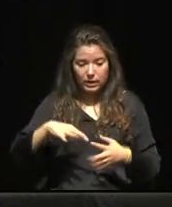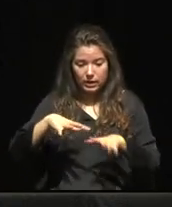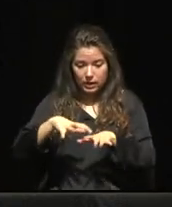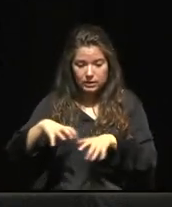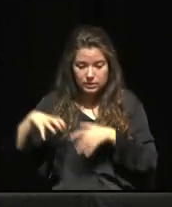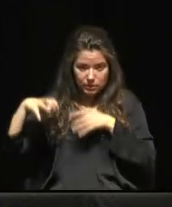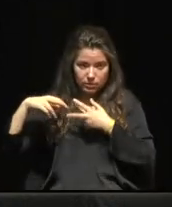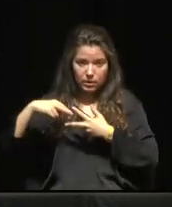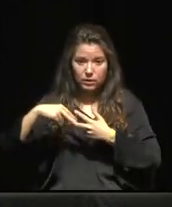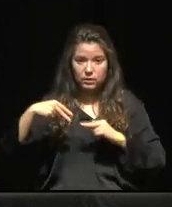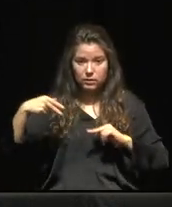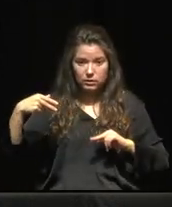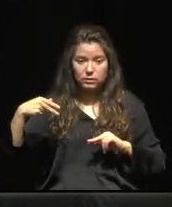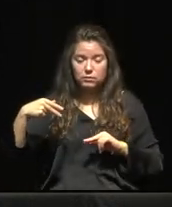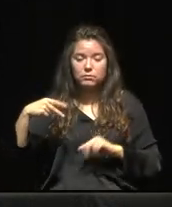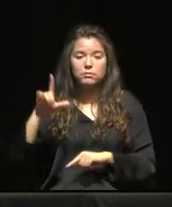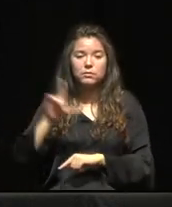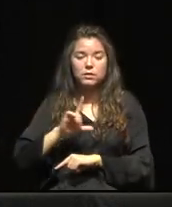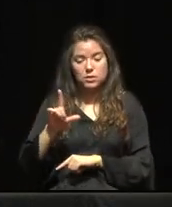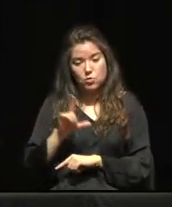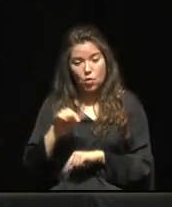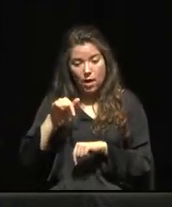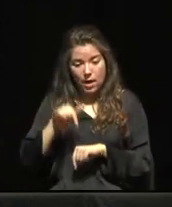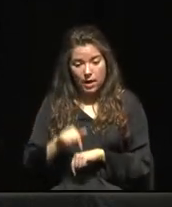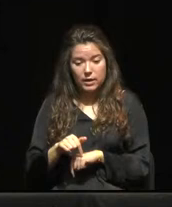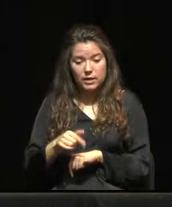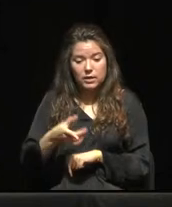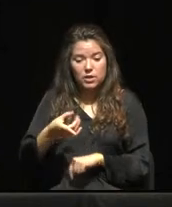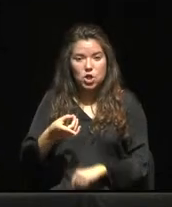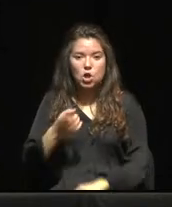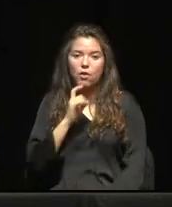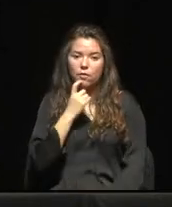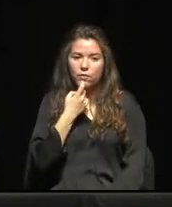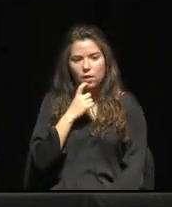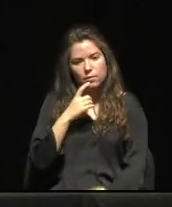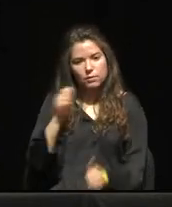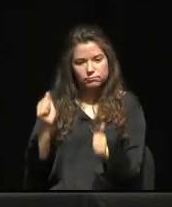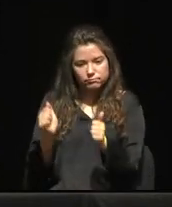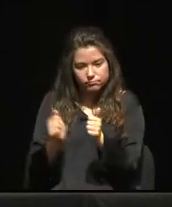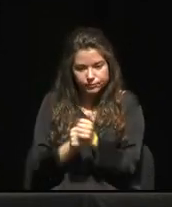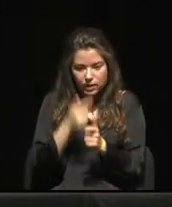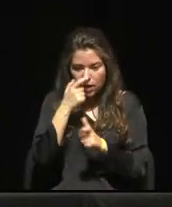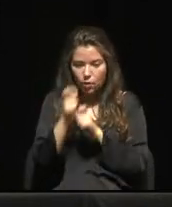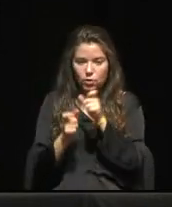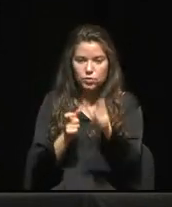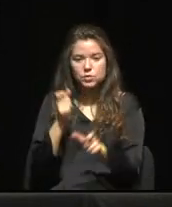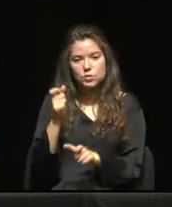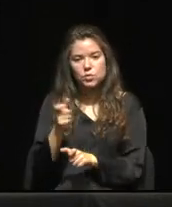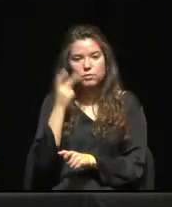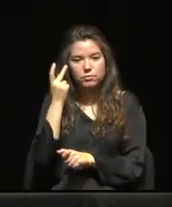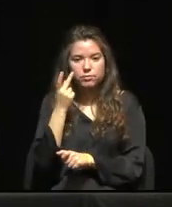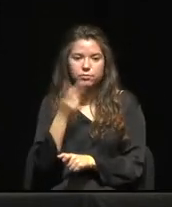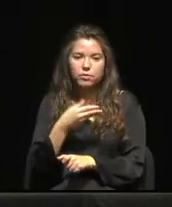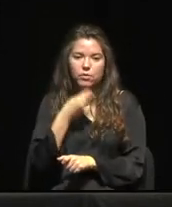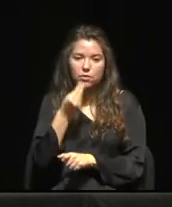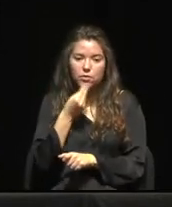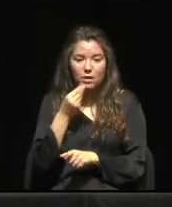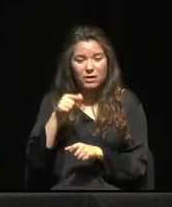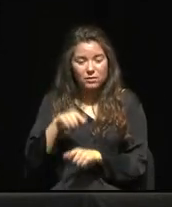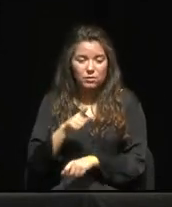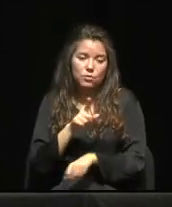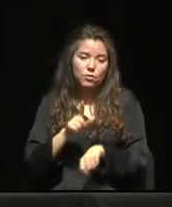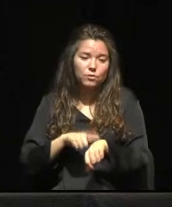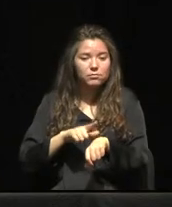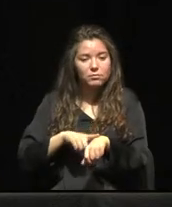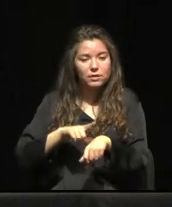extraordinária de 9 de Abril se solidarize com o povo taiwanês neste momento de luta e Destruição e